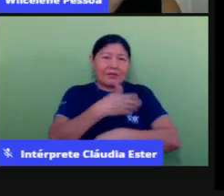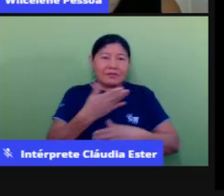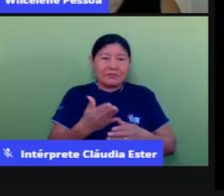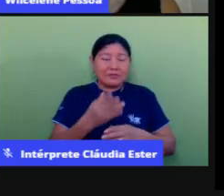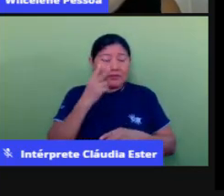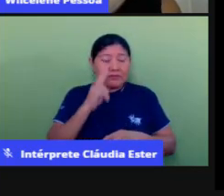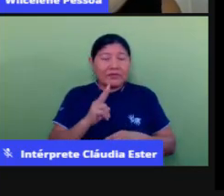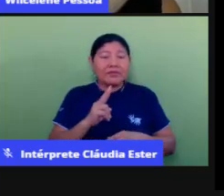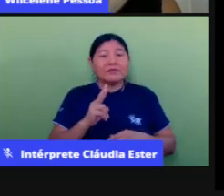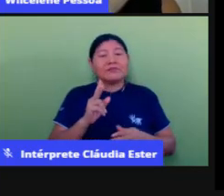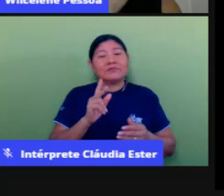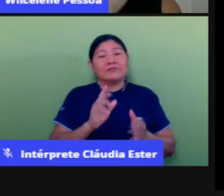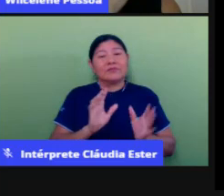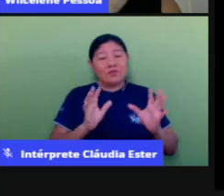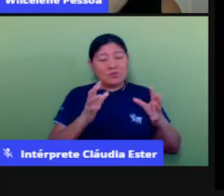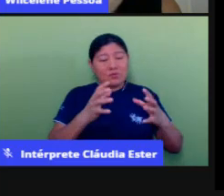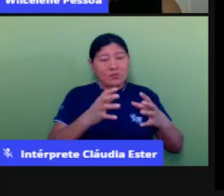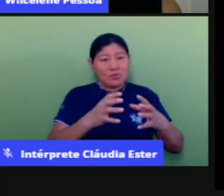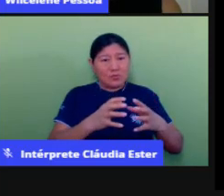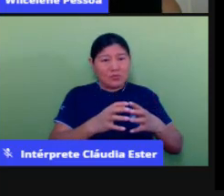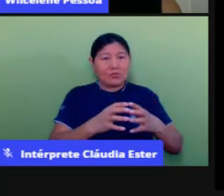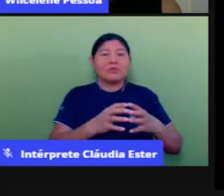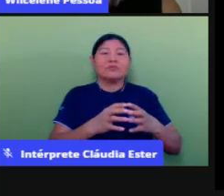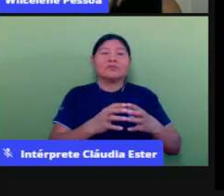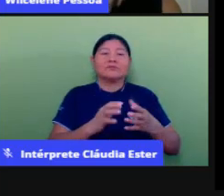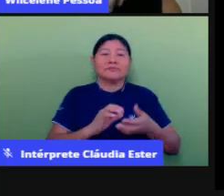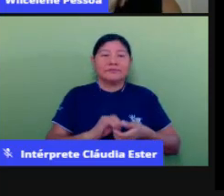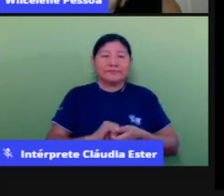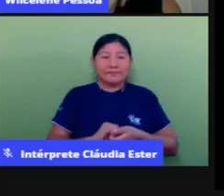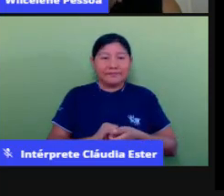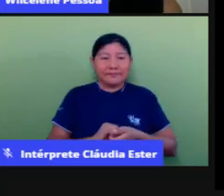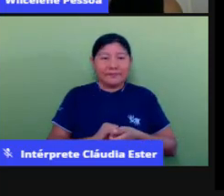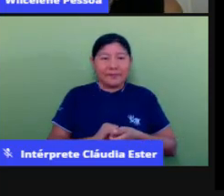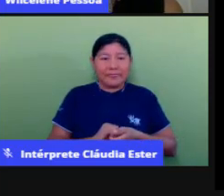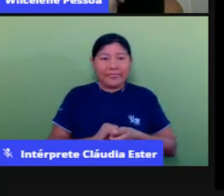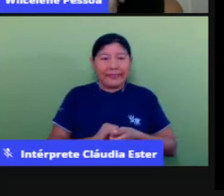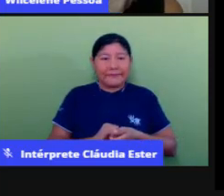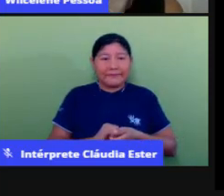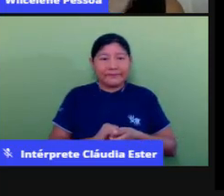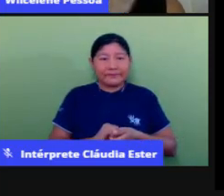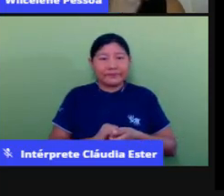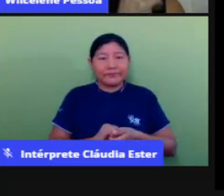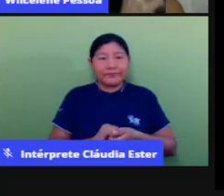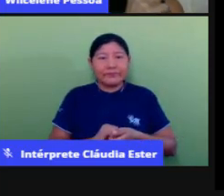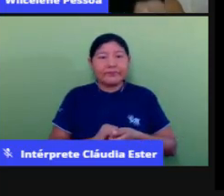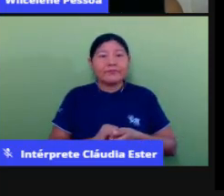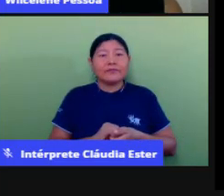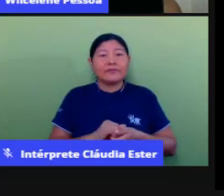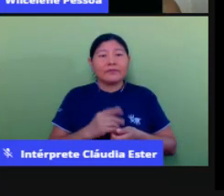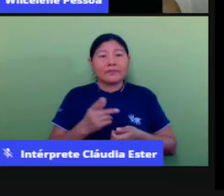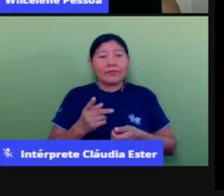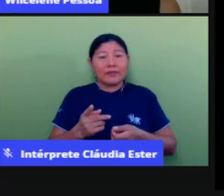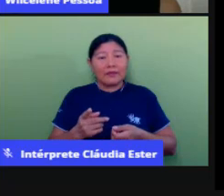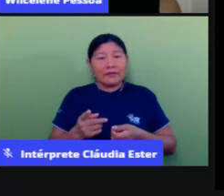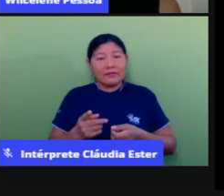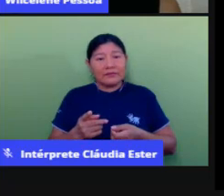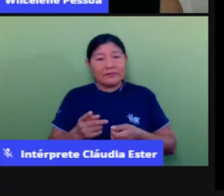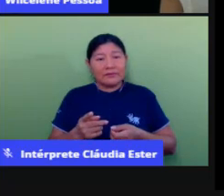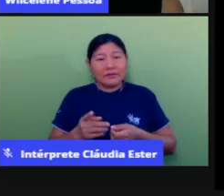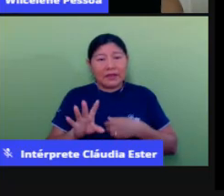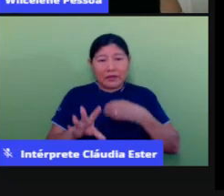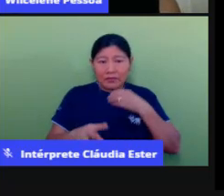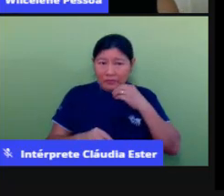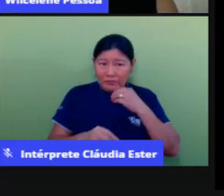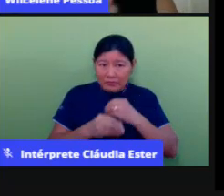grupo com o qual vocês estão trabalhando. Pode passar. Espera só um pouquinho, Mai, eu quero falar. Só um pouquinho.